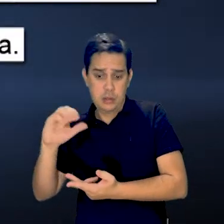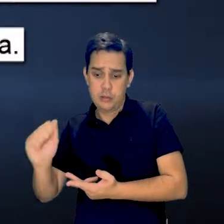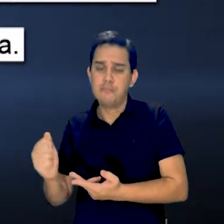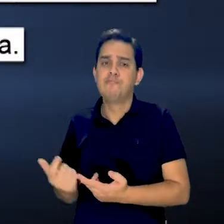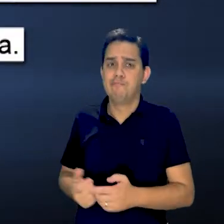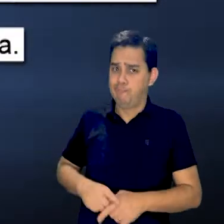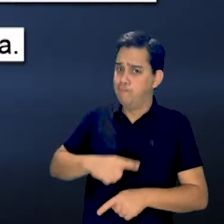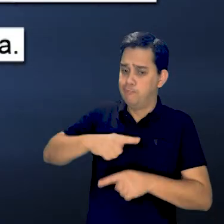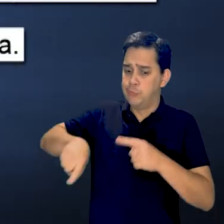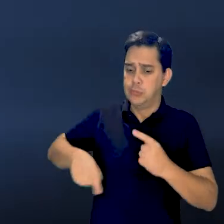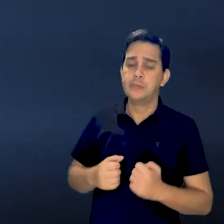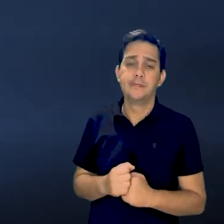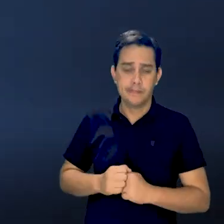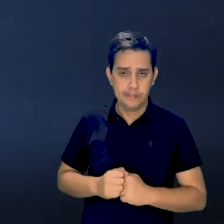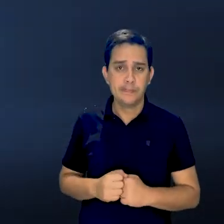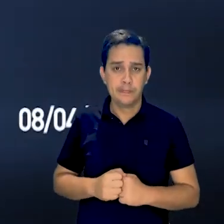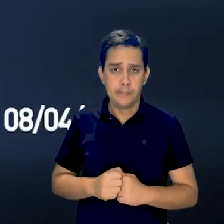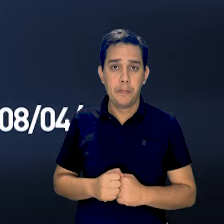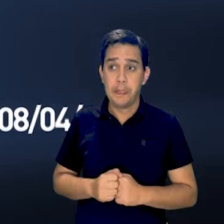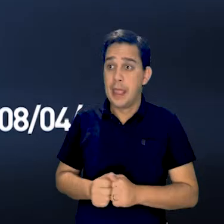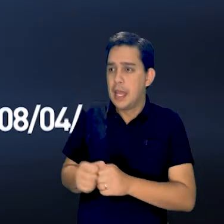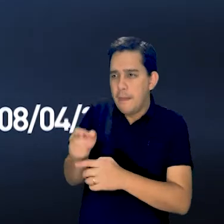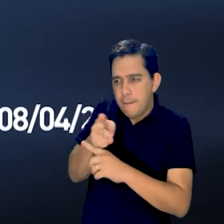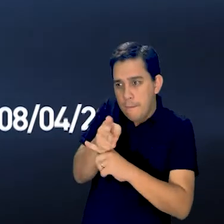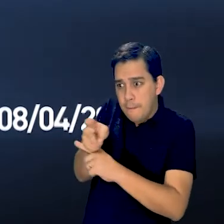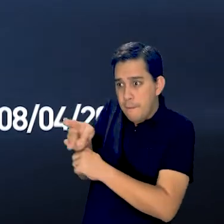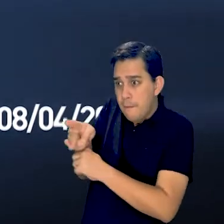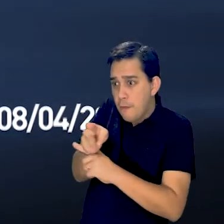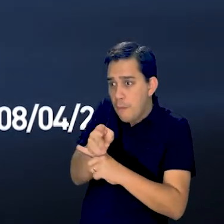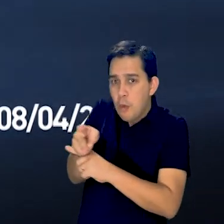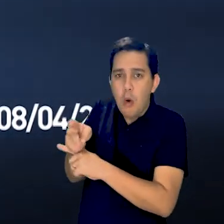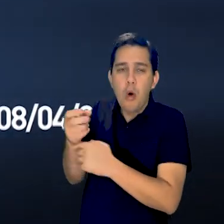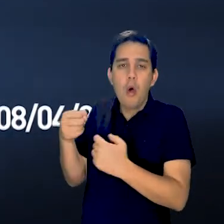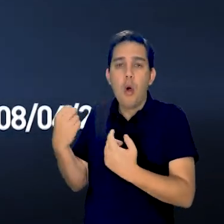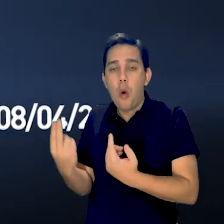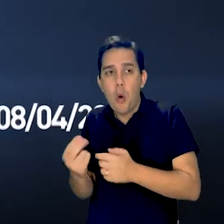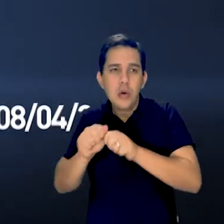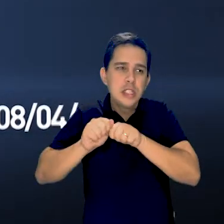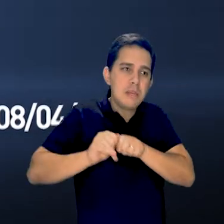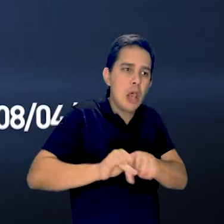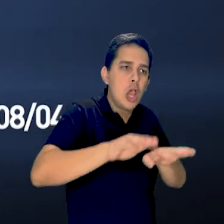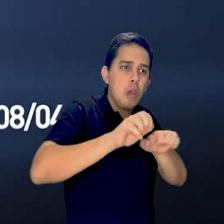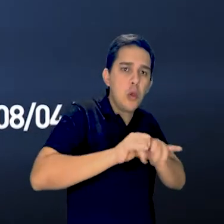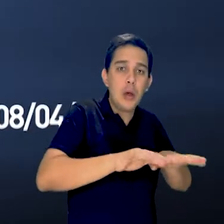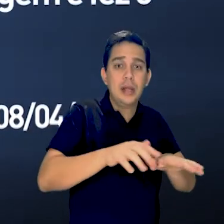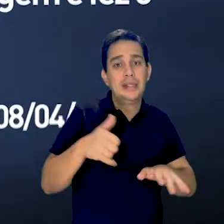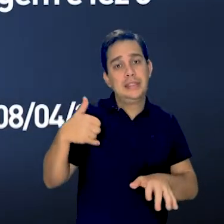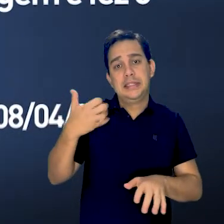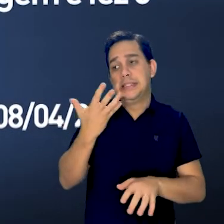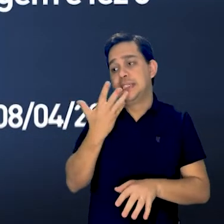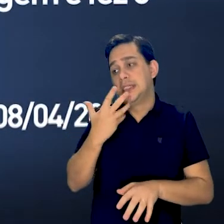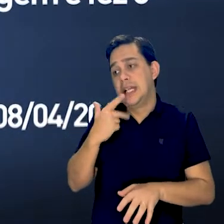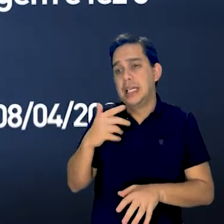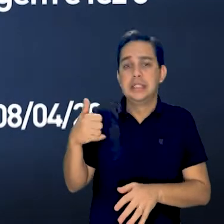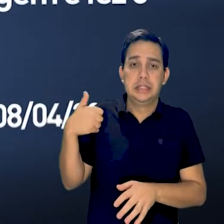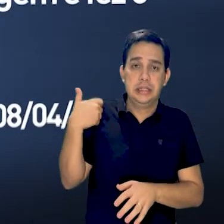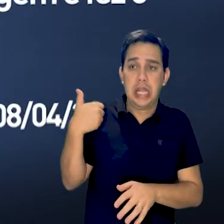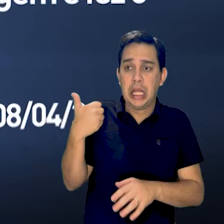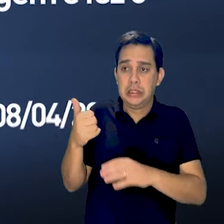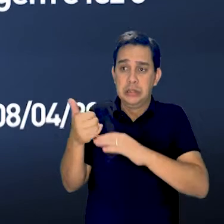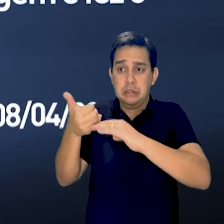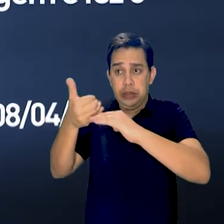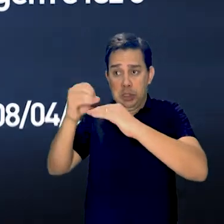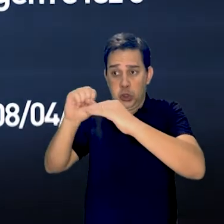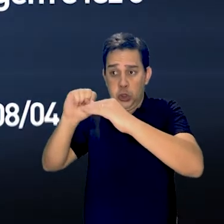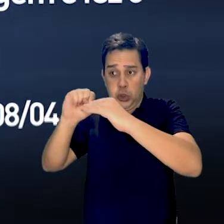incidindo na conduta de ter produzido ou filmado a cena que foi trazida aos autos